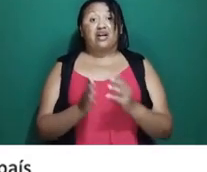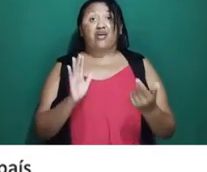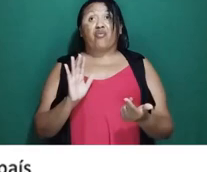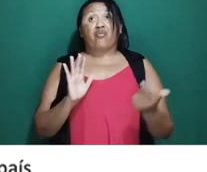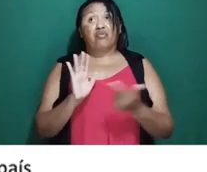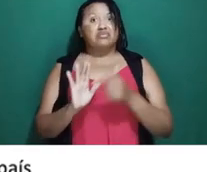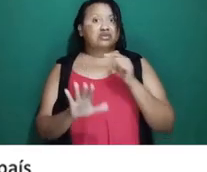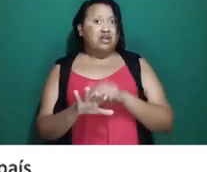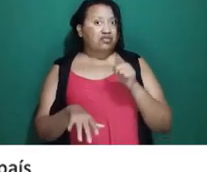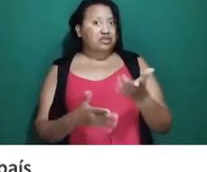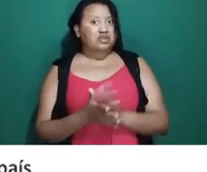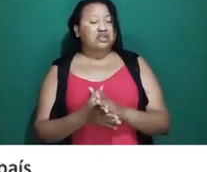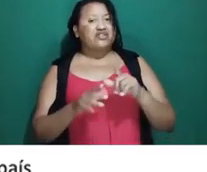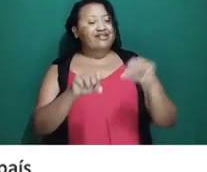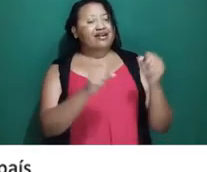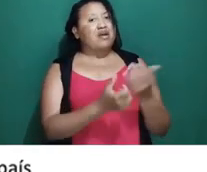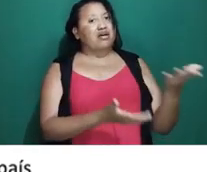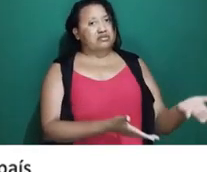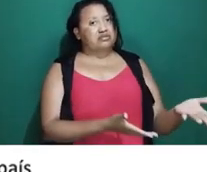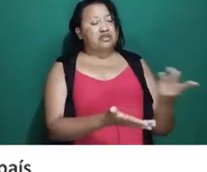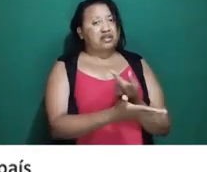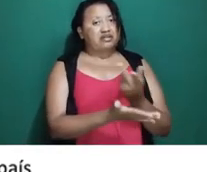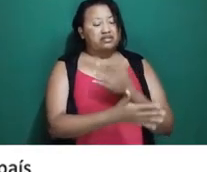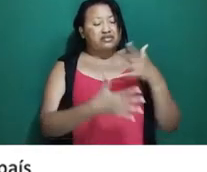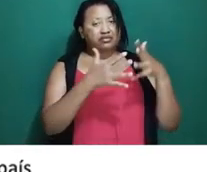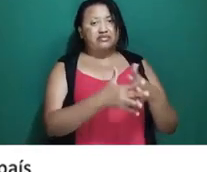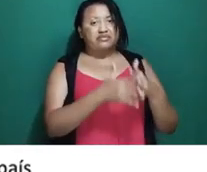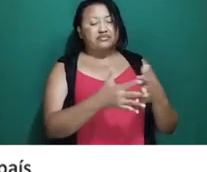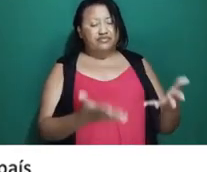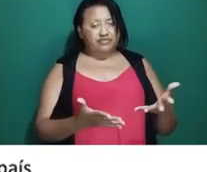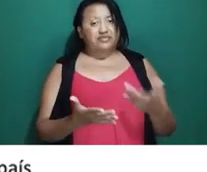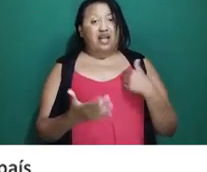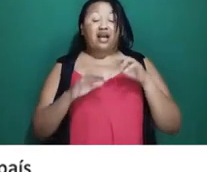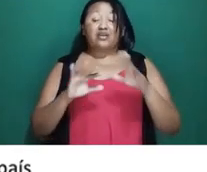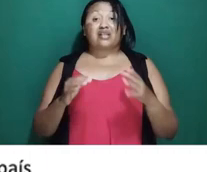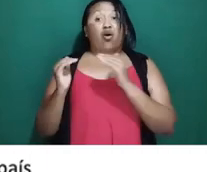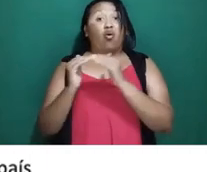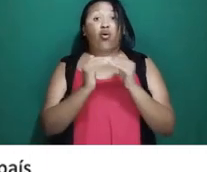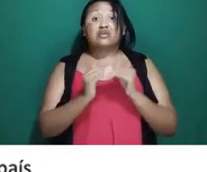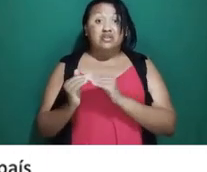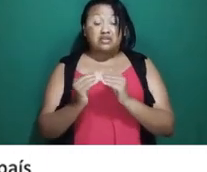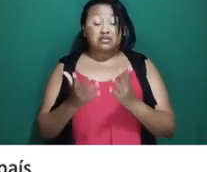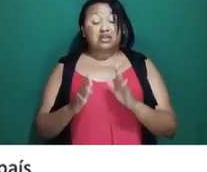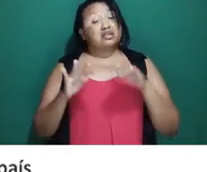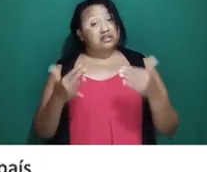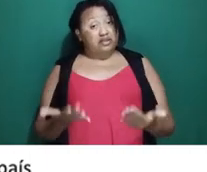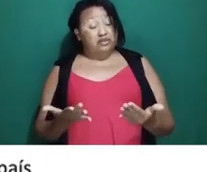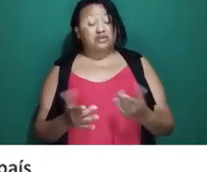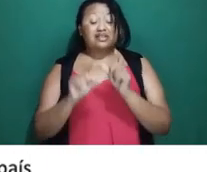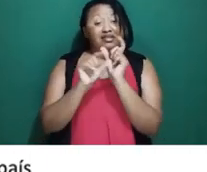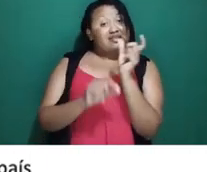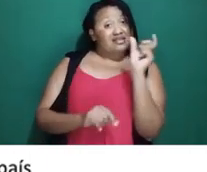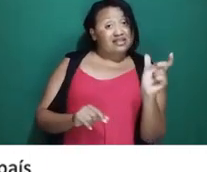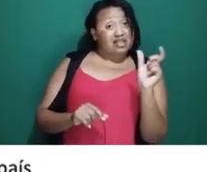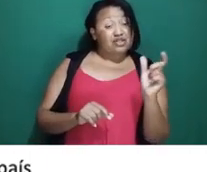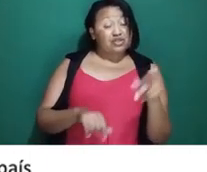vai quebrar as regras da gramática tradicional do que diz respeito à concordância e é justamente esse trecho